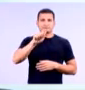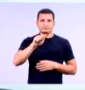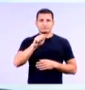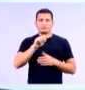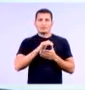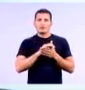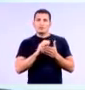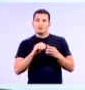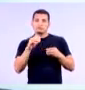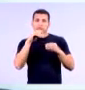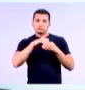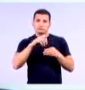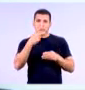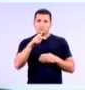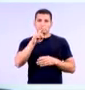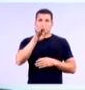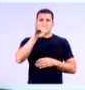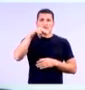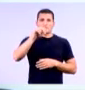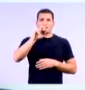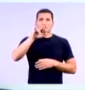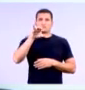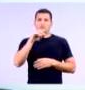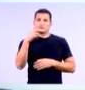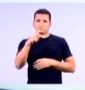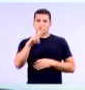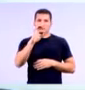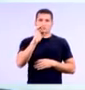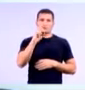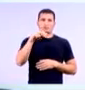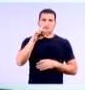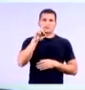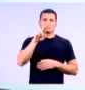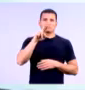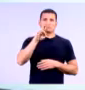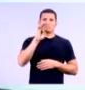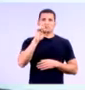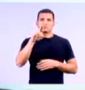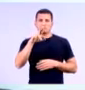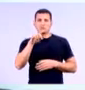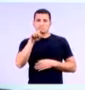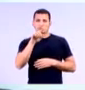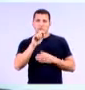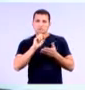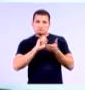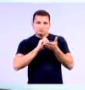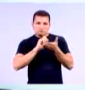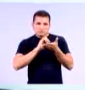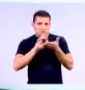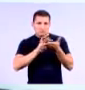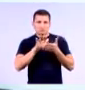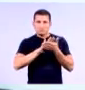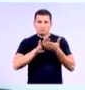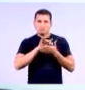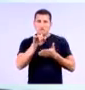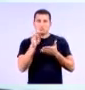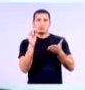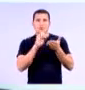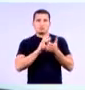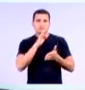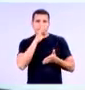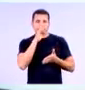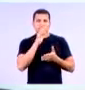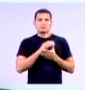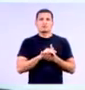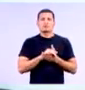seu binário esse construtor. Então ele tem o construtor. Mesmo se você não escrever, ele coloca para você. E para que serve, no